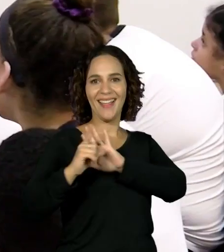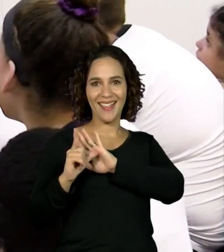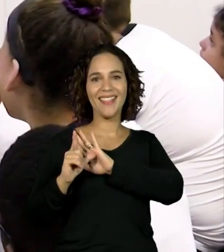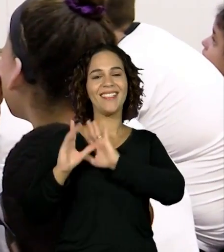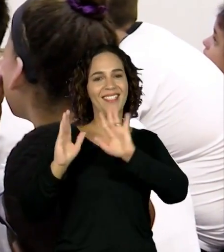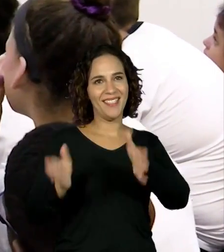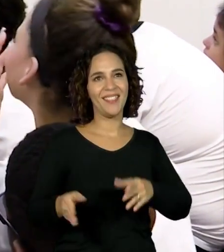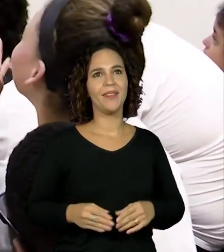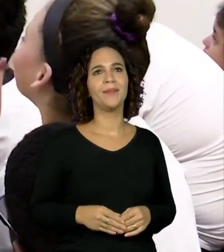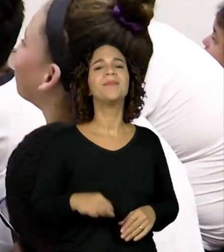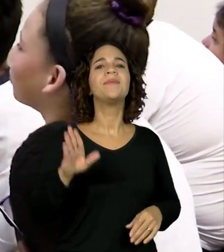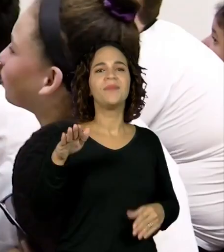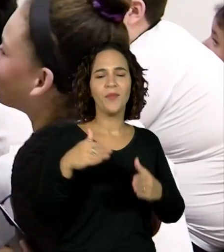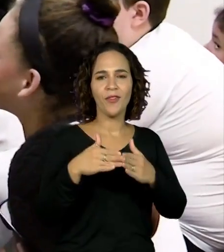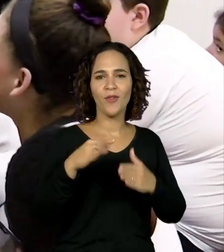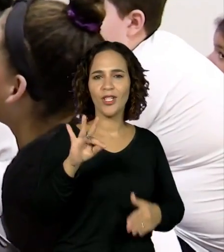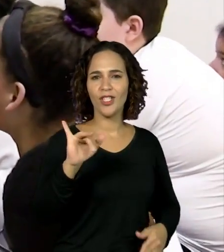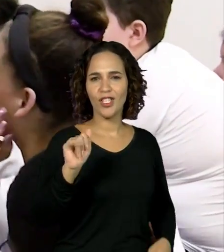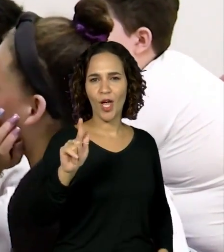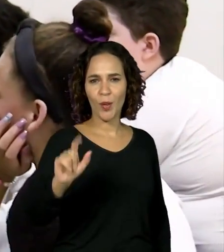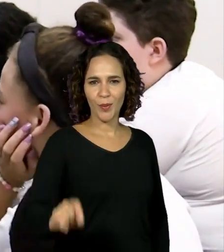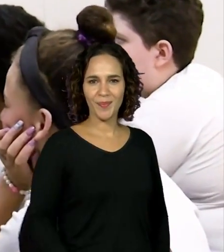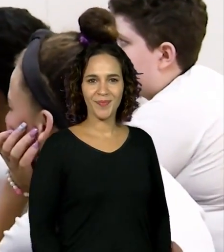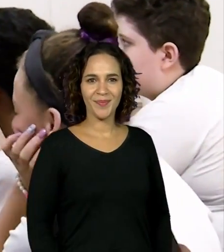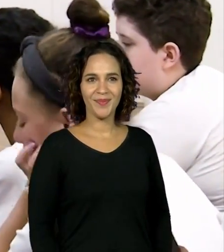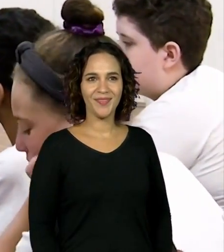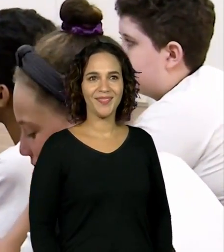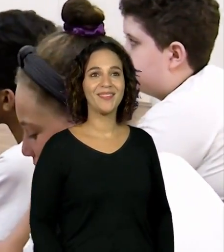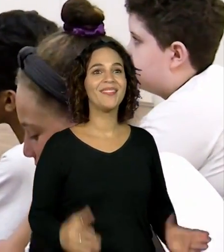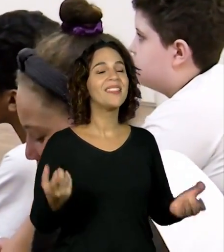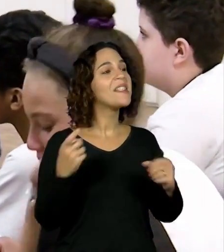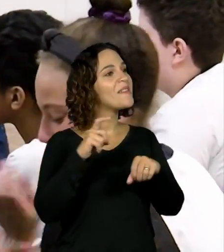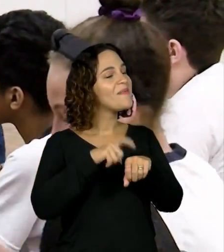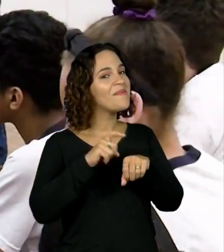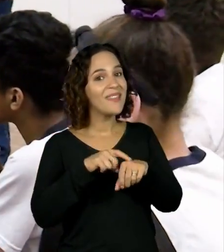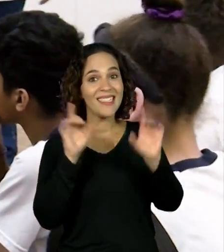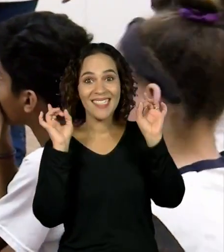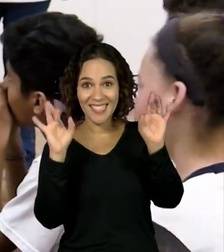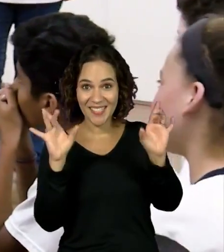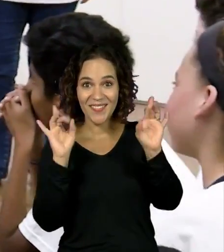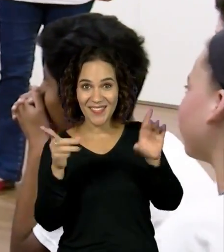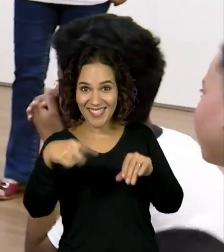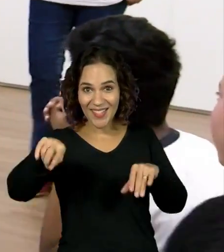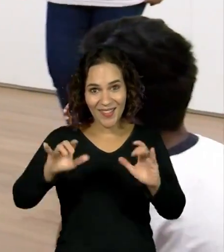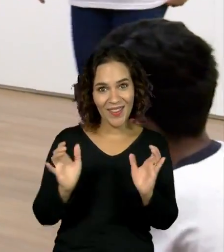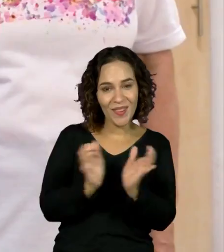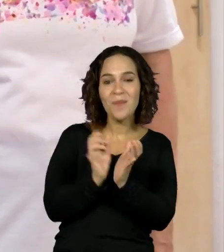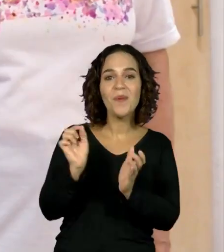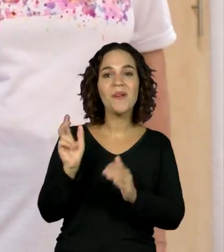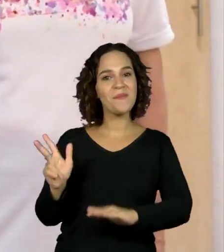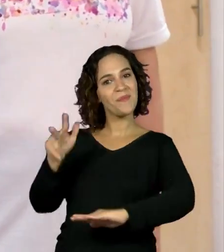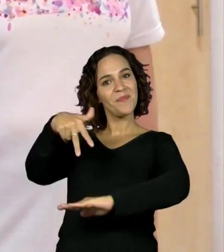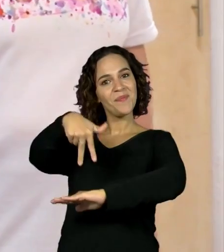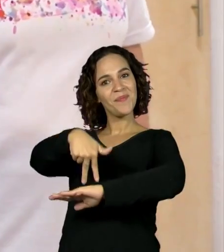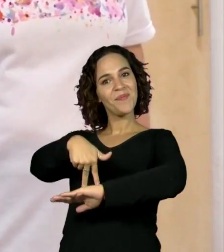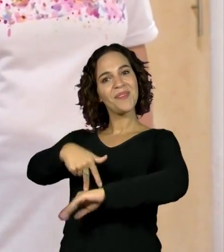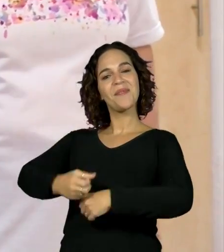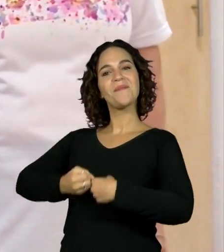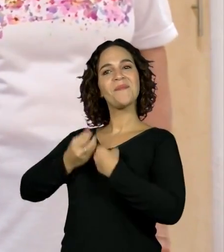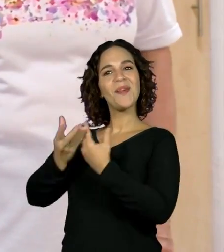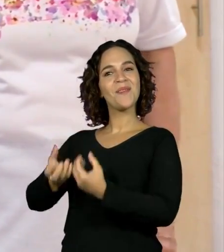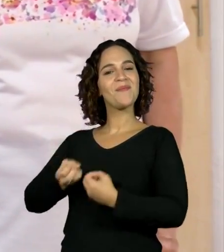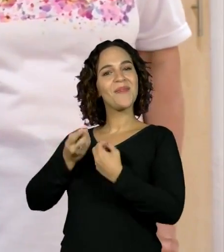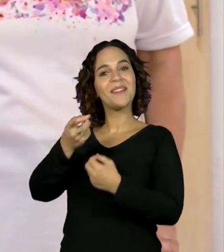poema. Tiago, por favor. Um dos momentos mais especiais para a turminha foi o momento de declamar